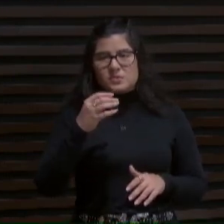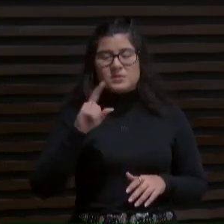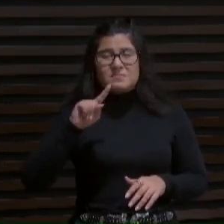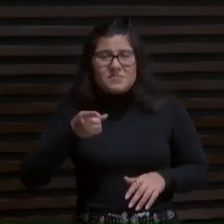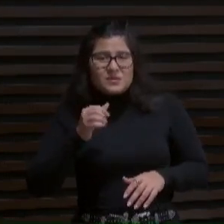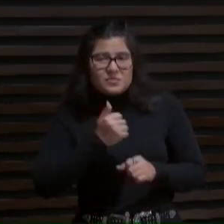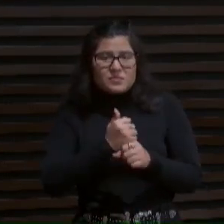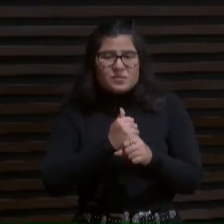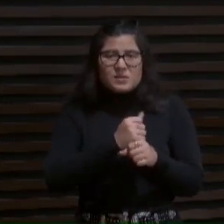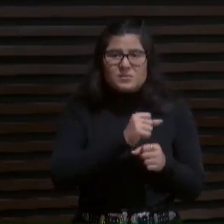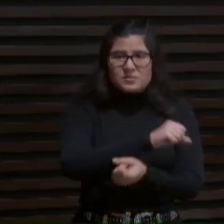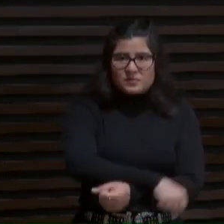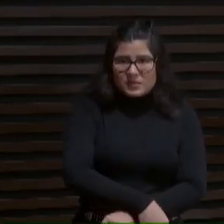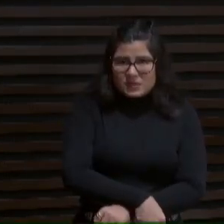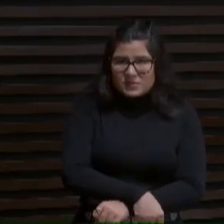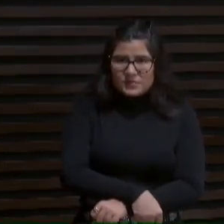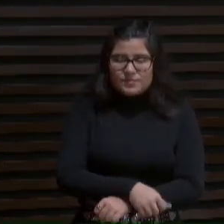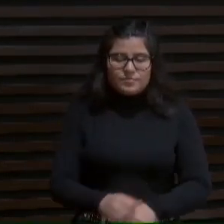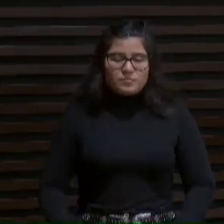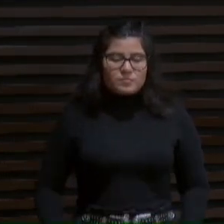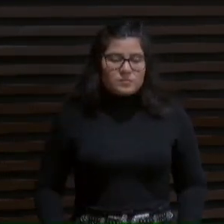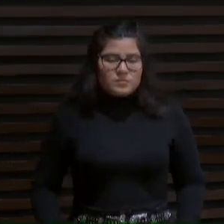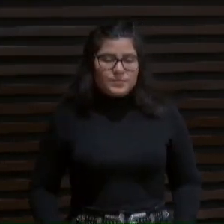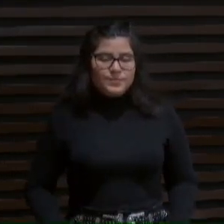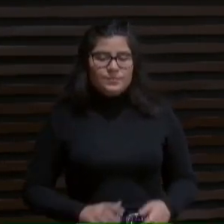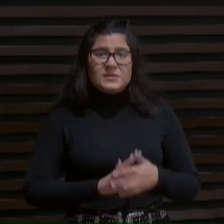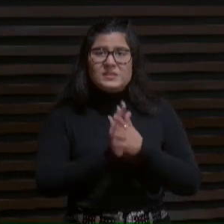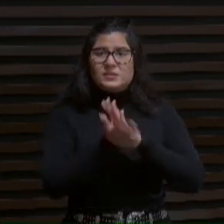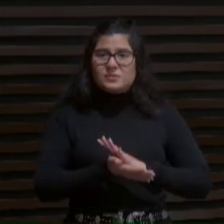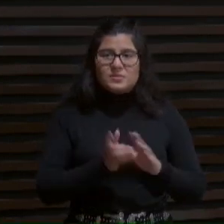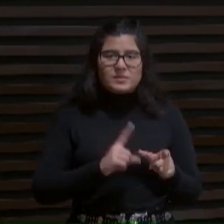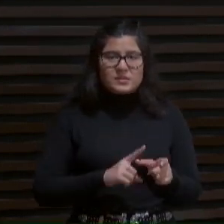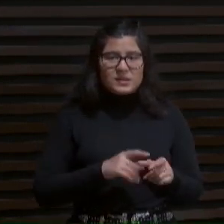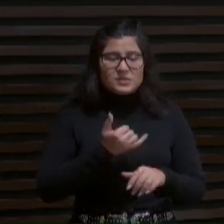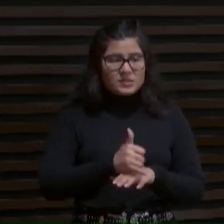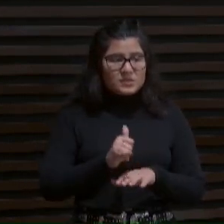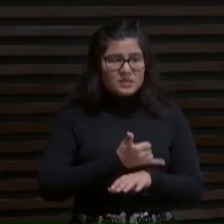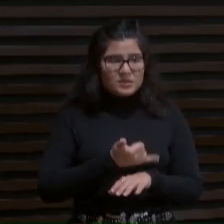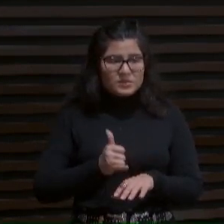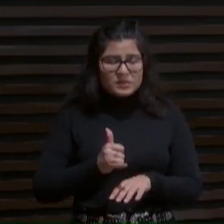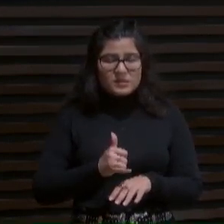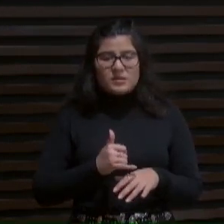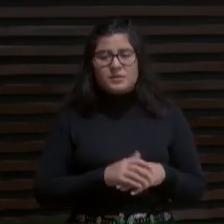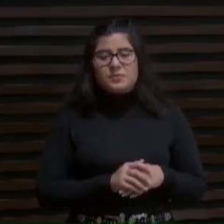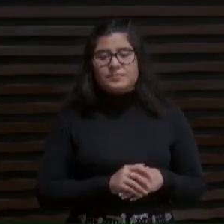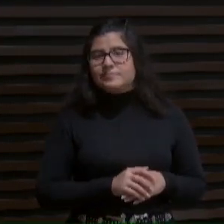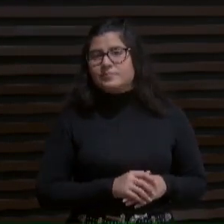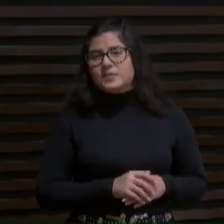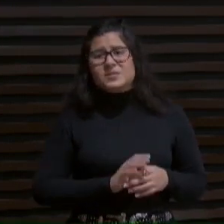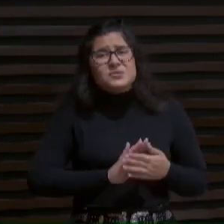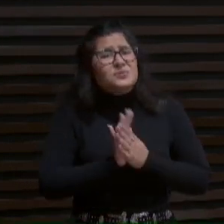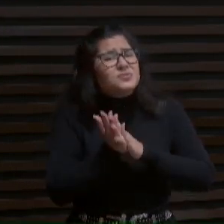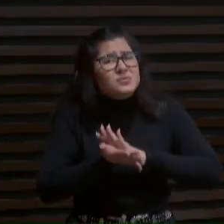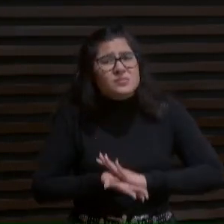que no ano 70 o general Tito destruiu a cidade de Jerusalém, arou aquela terra e não sobrou pedra sobre